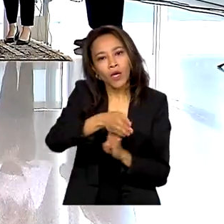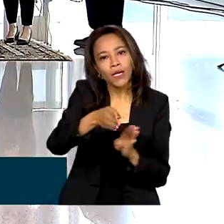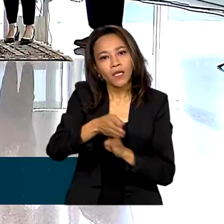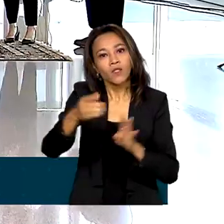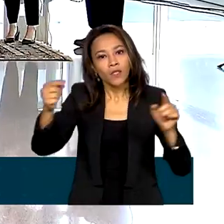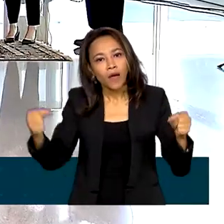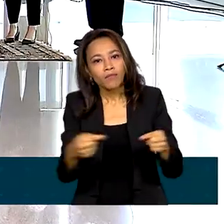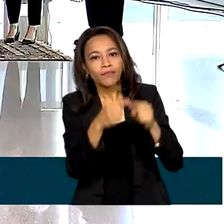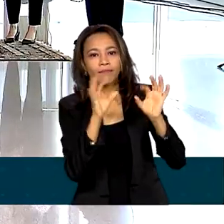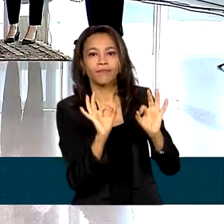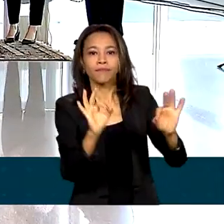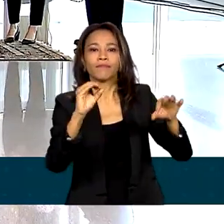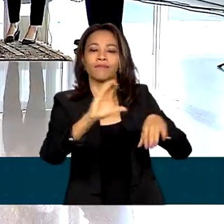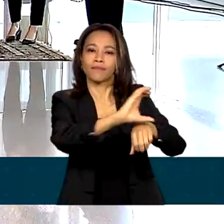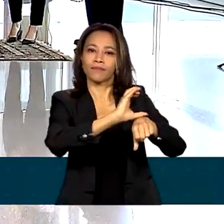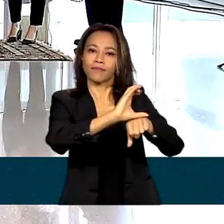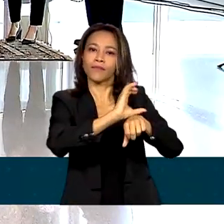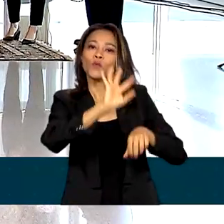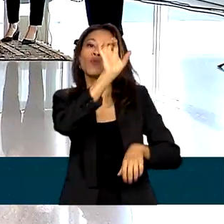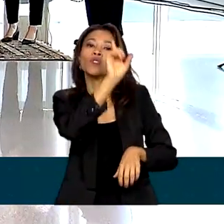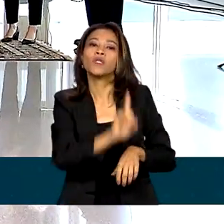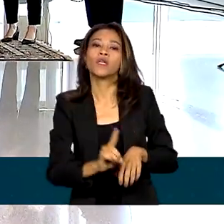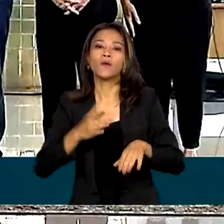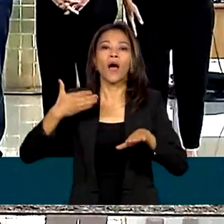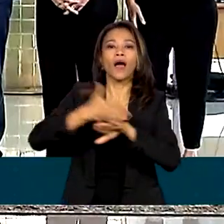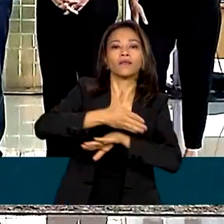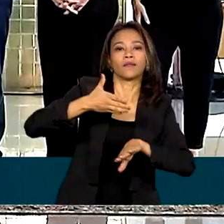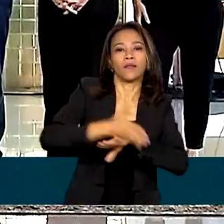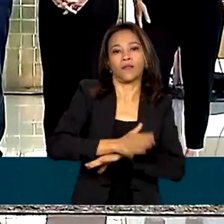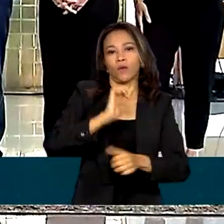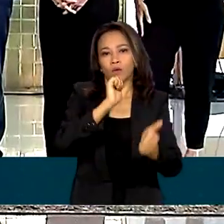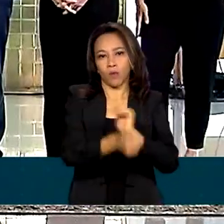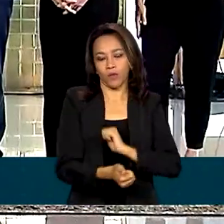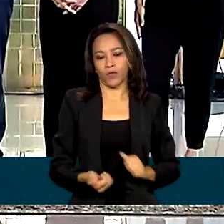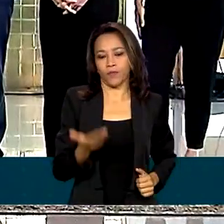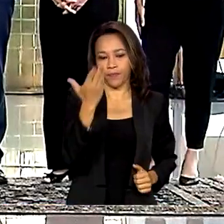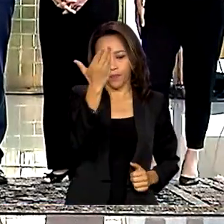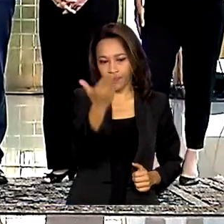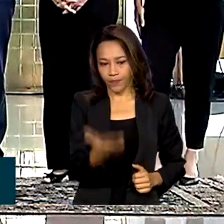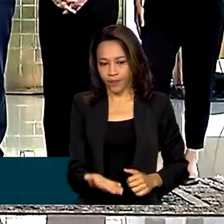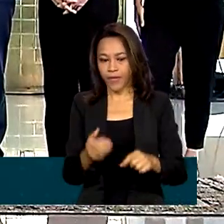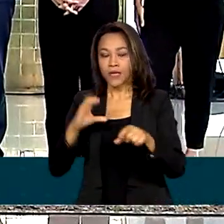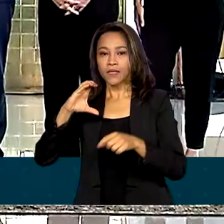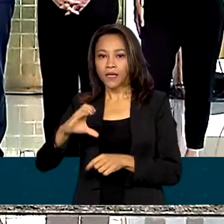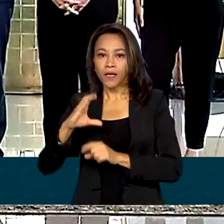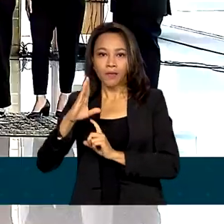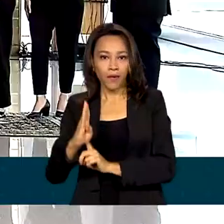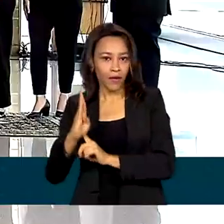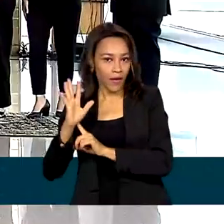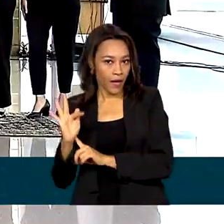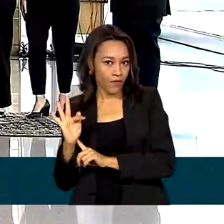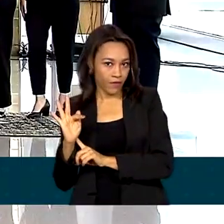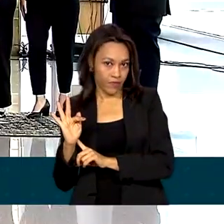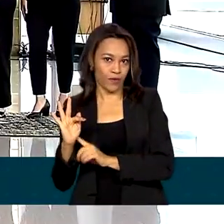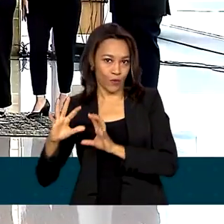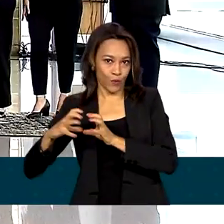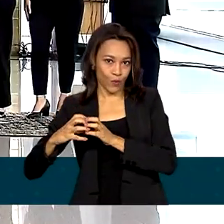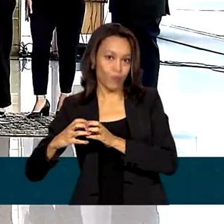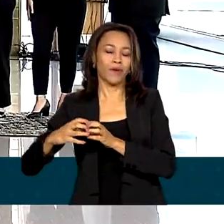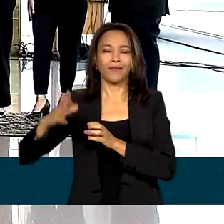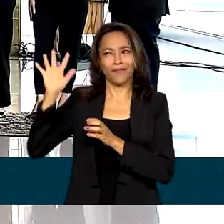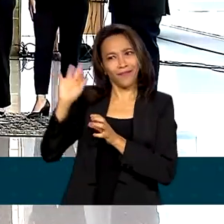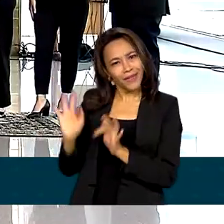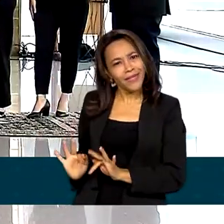Constitucional ao esporte para as mulheres A CBF tá feliz de